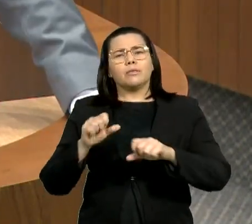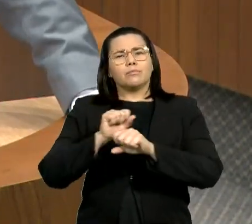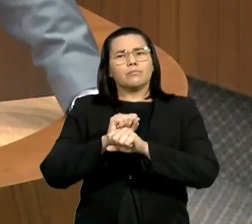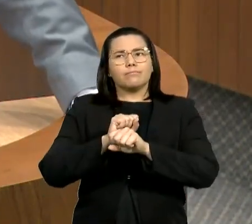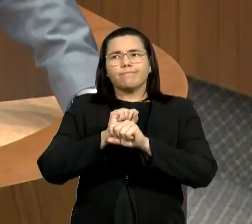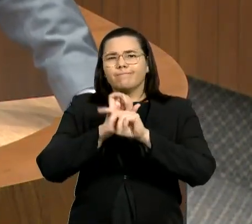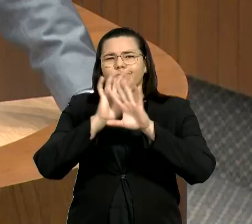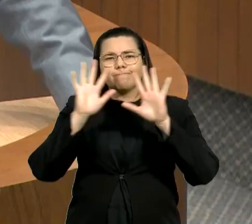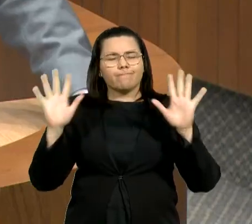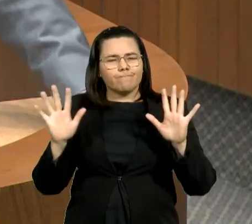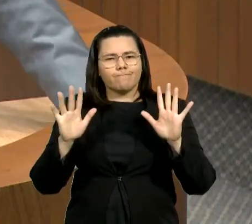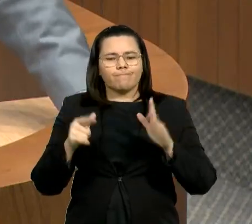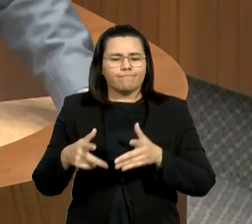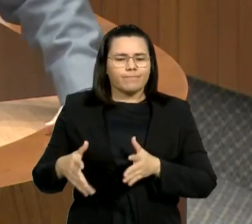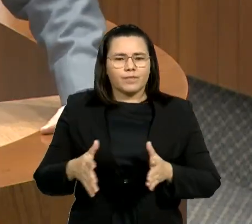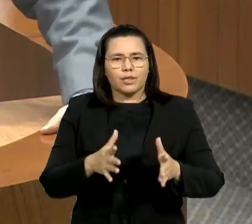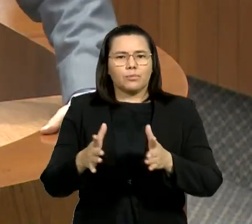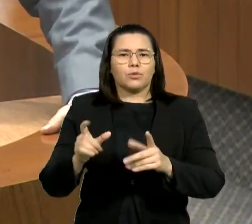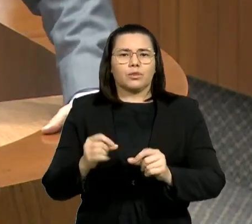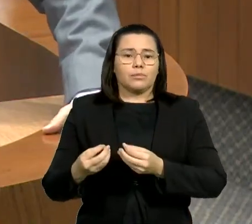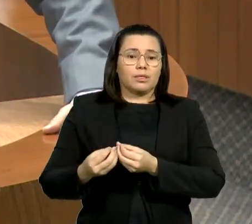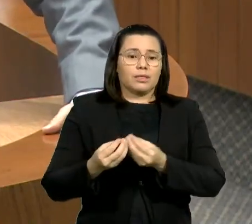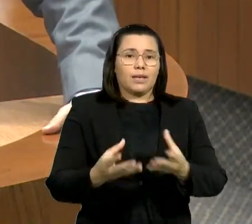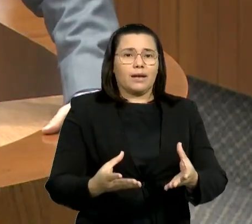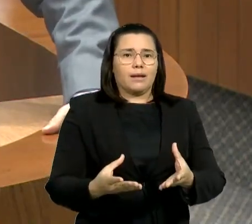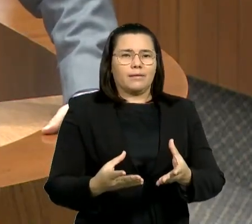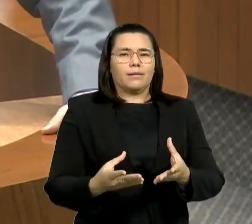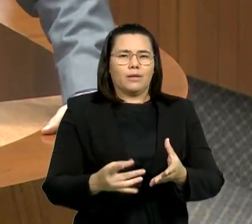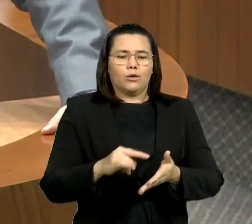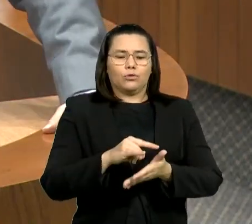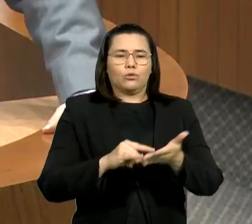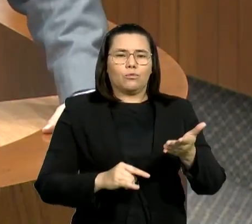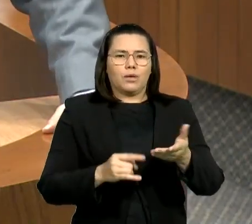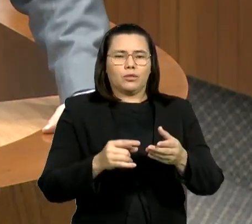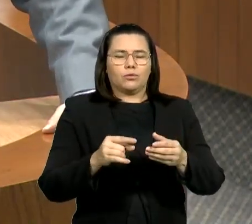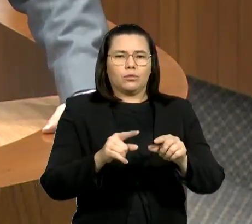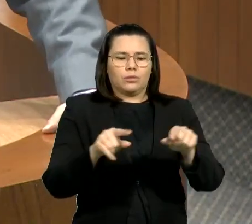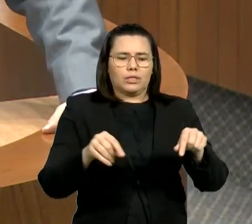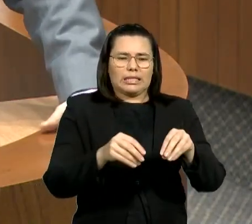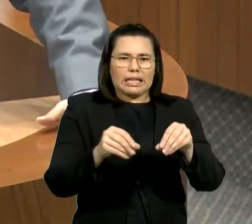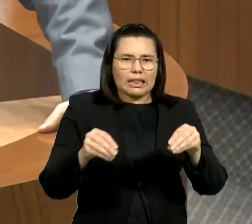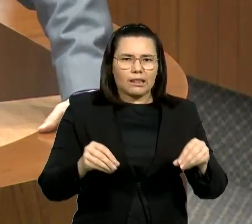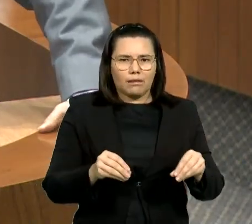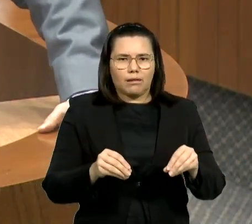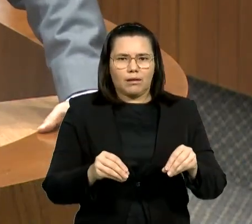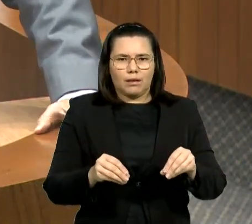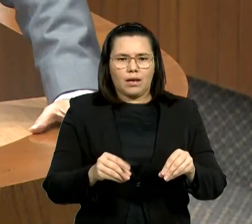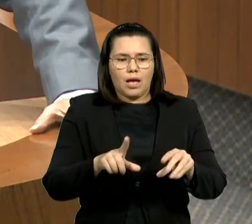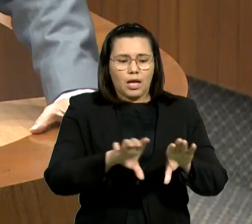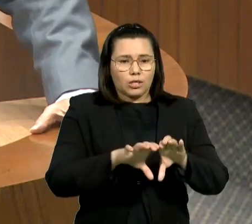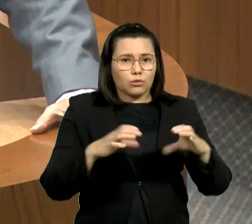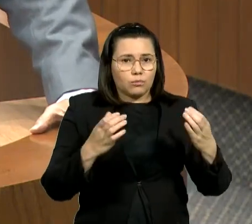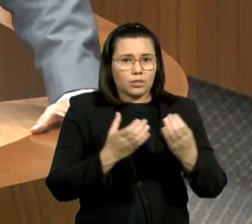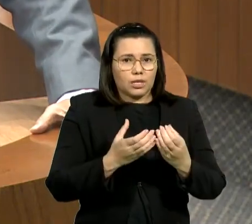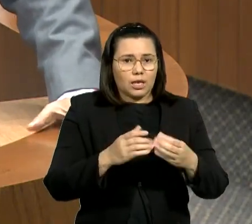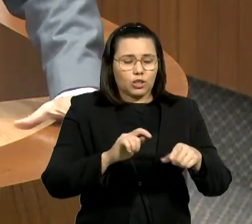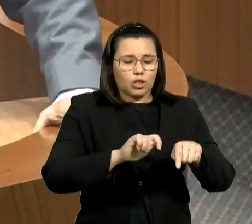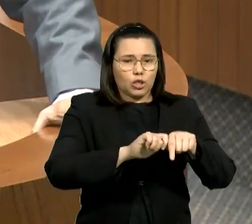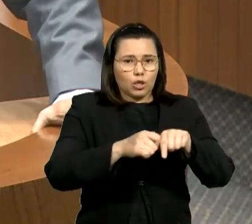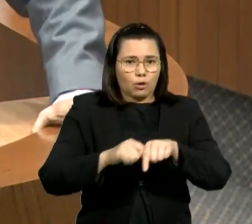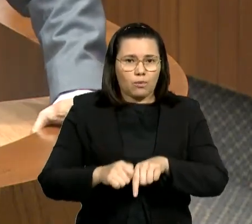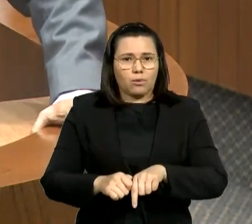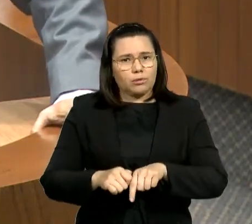definitiva para a titularização das terras, para que as comunidades quilombolas tenham o